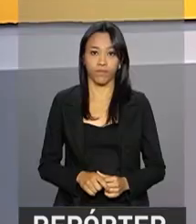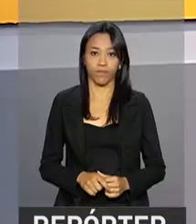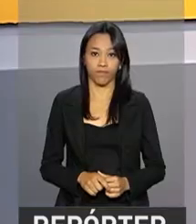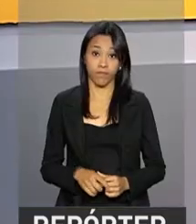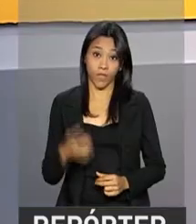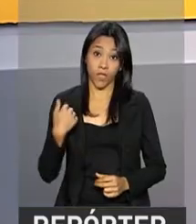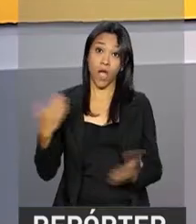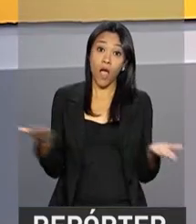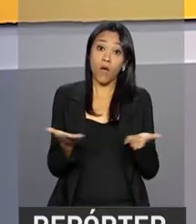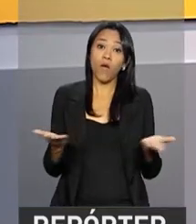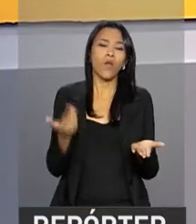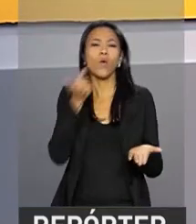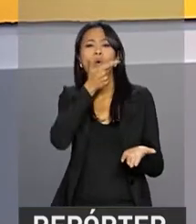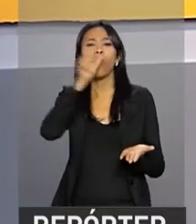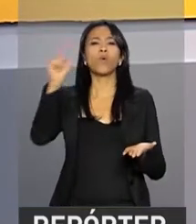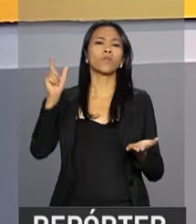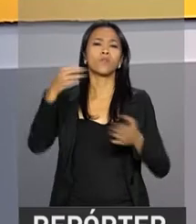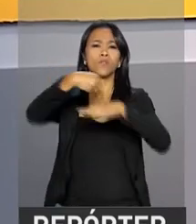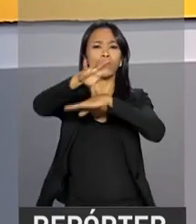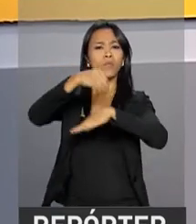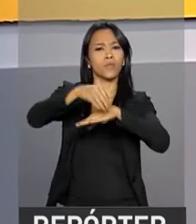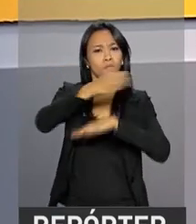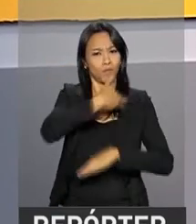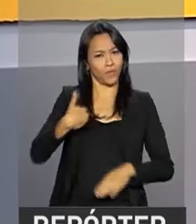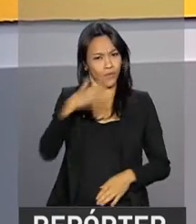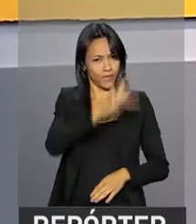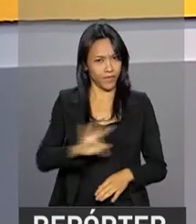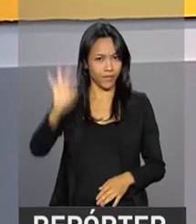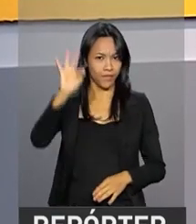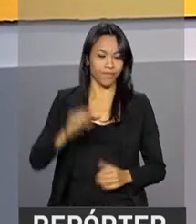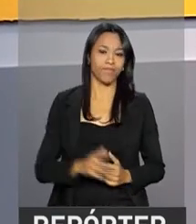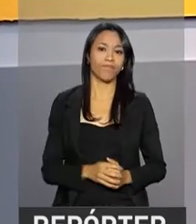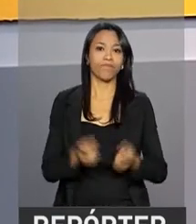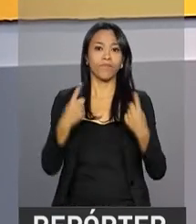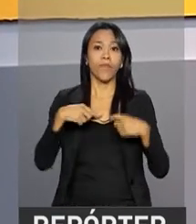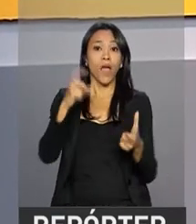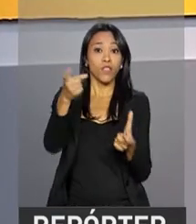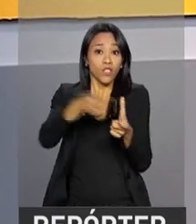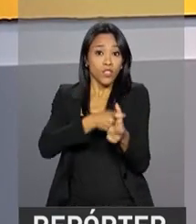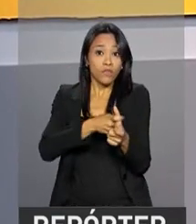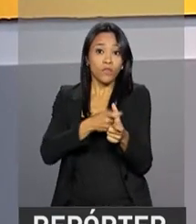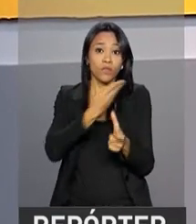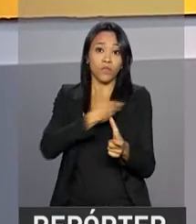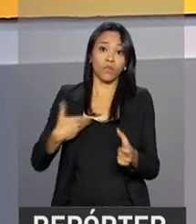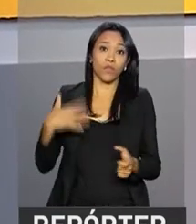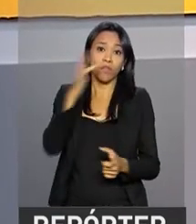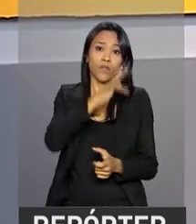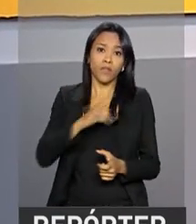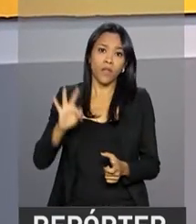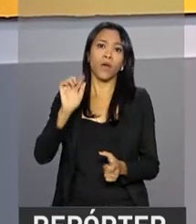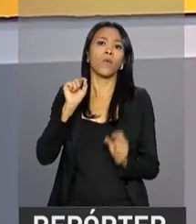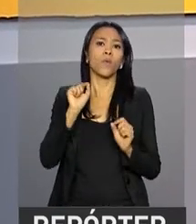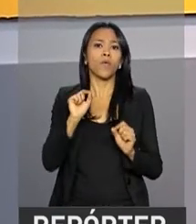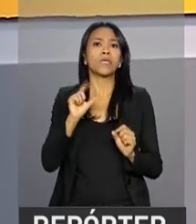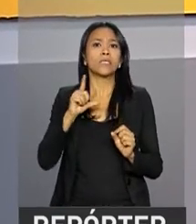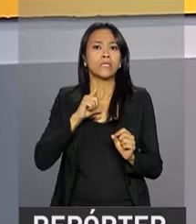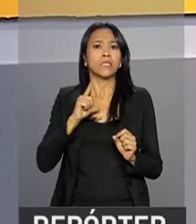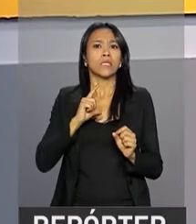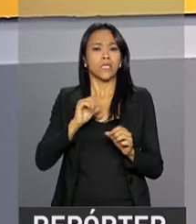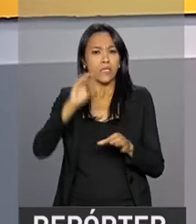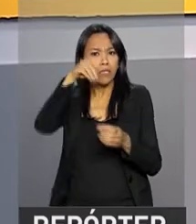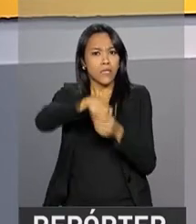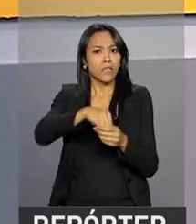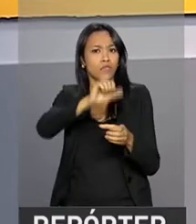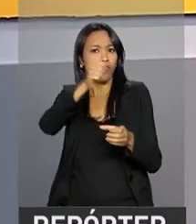E nós vamos agora com outras notícias do governo federal. A dívida pública federal, que inclui o endividamento interno e externo